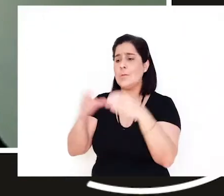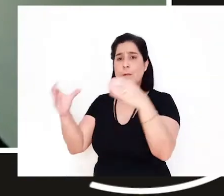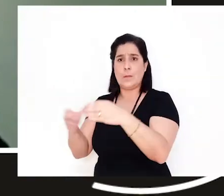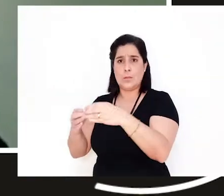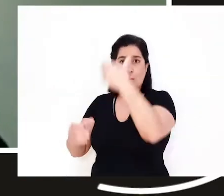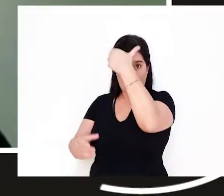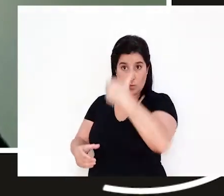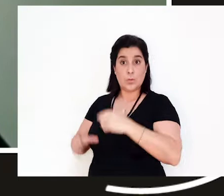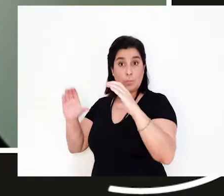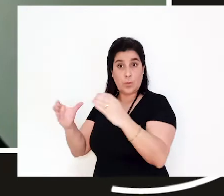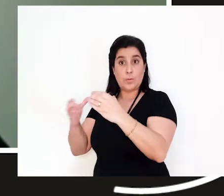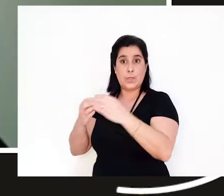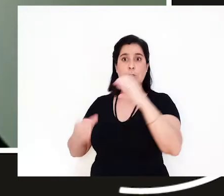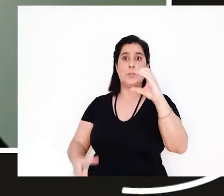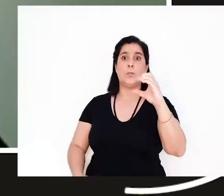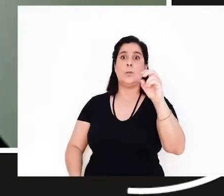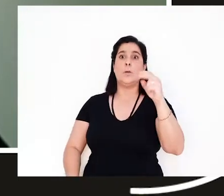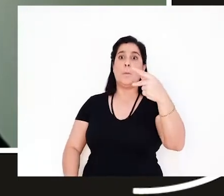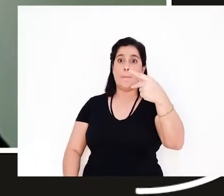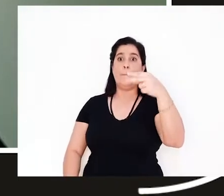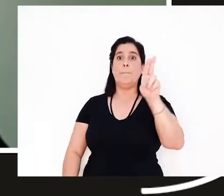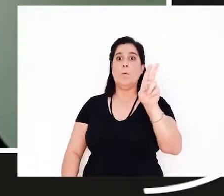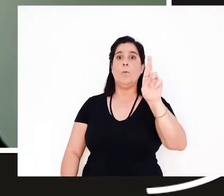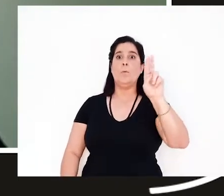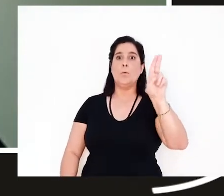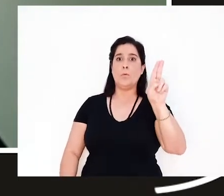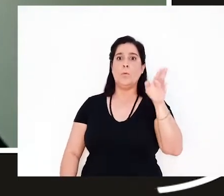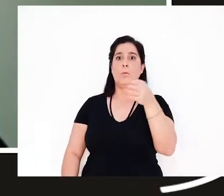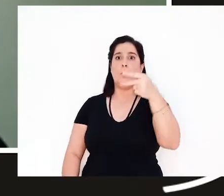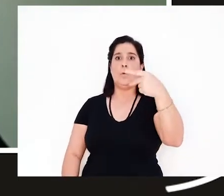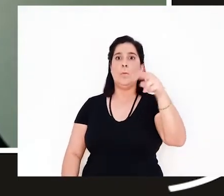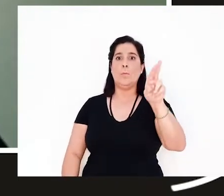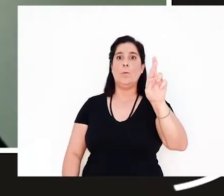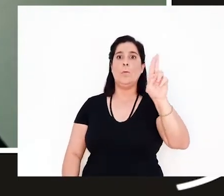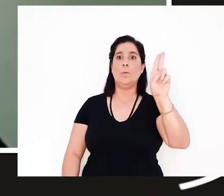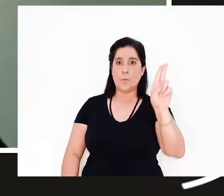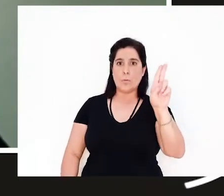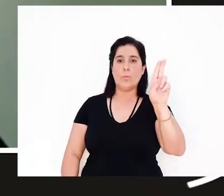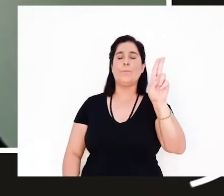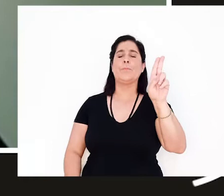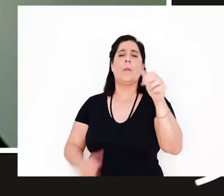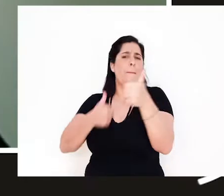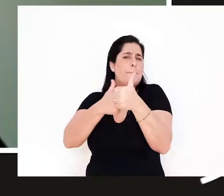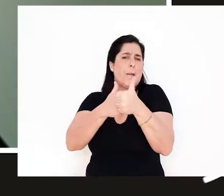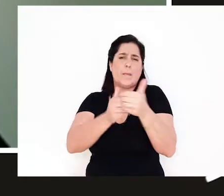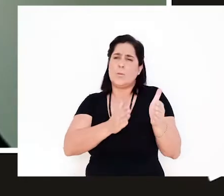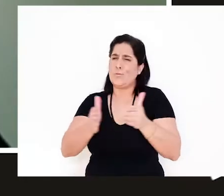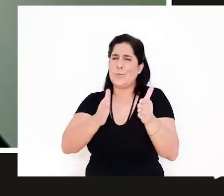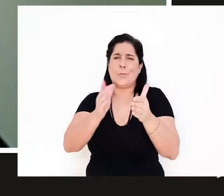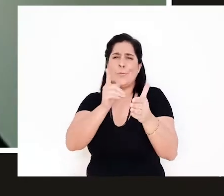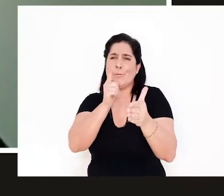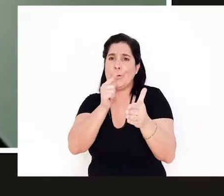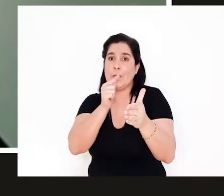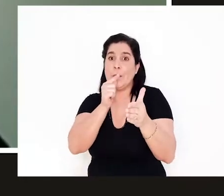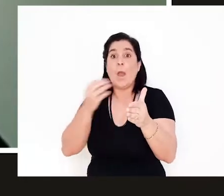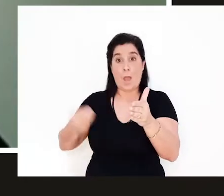do Purupuru, que fica no Rio Purupuru, na cabeceira do rio. E aí, nessa comunidade, eu morei